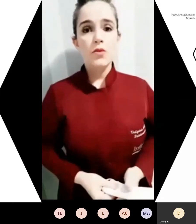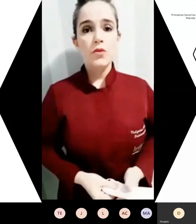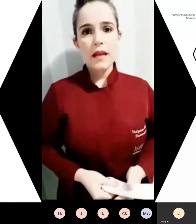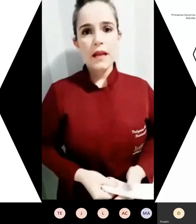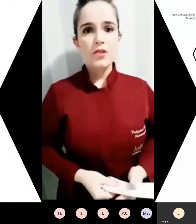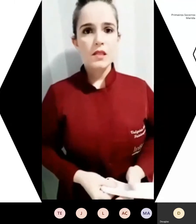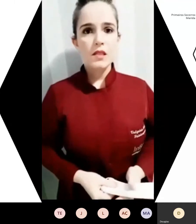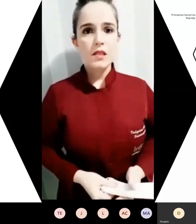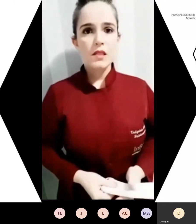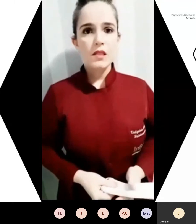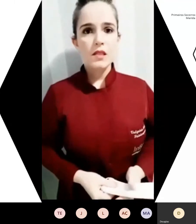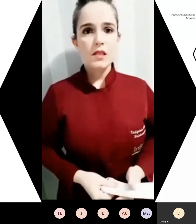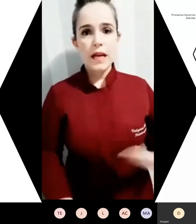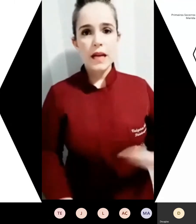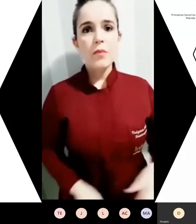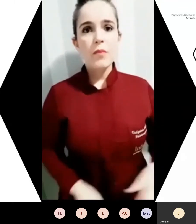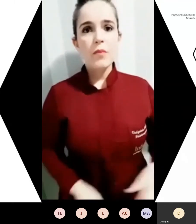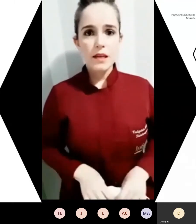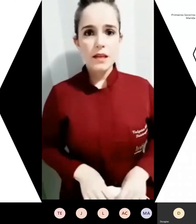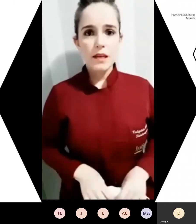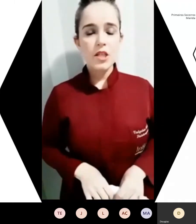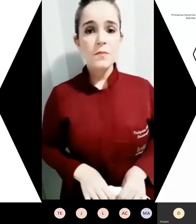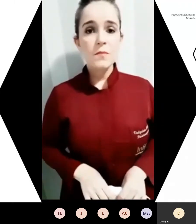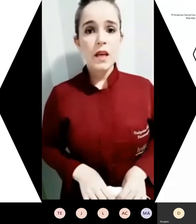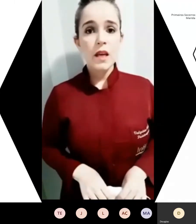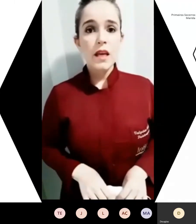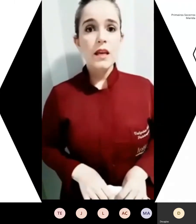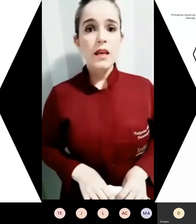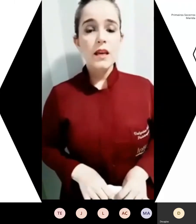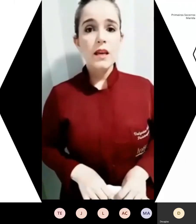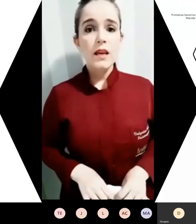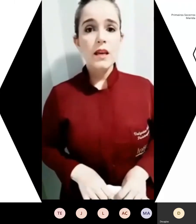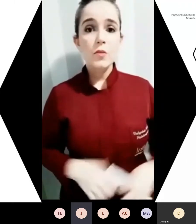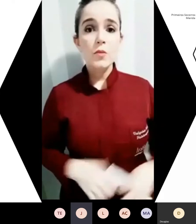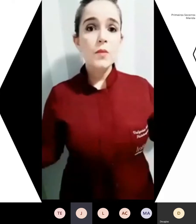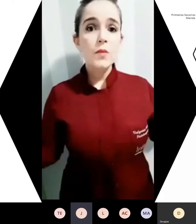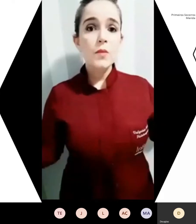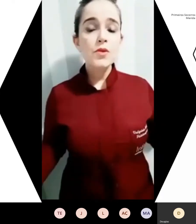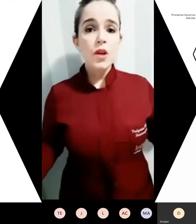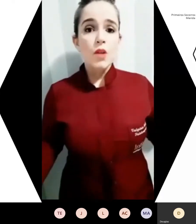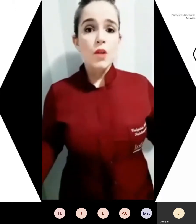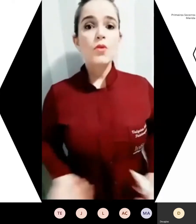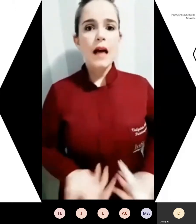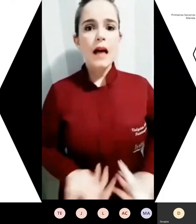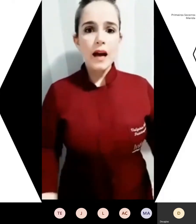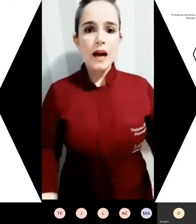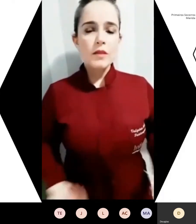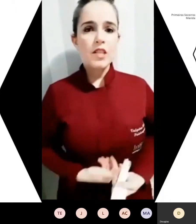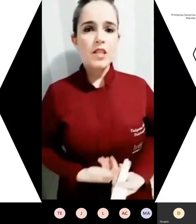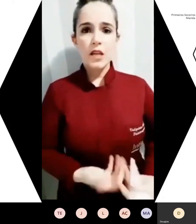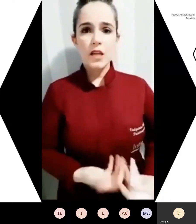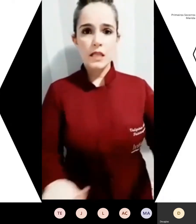pessoa nos comentários desse vídeo, para que ela possa assistir e que nós possamos